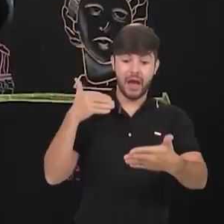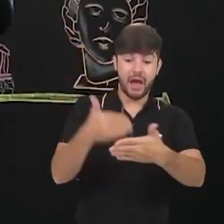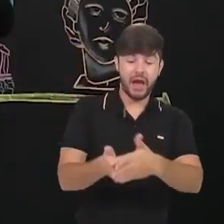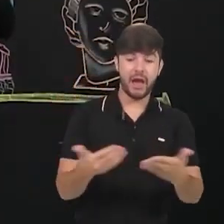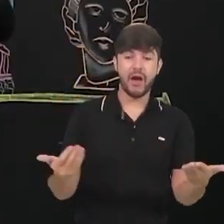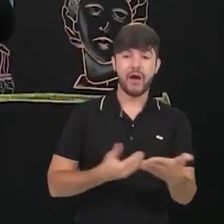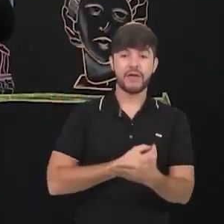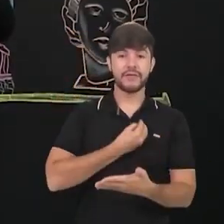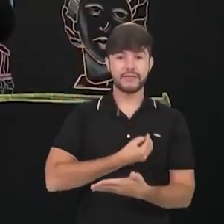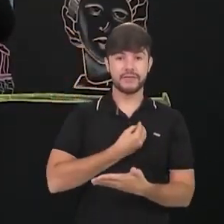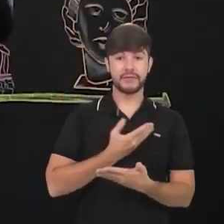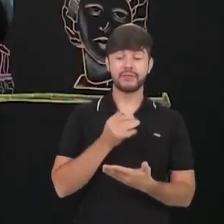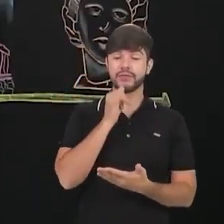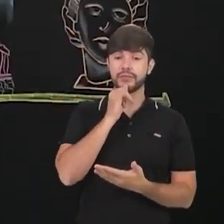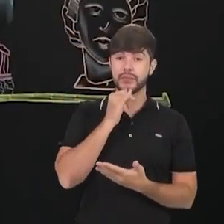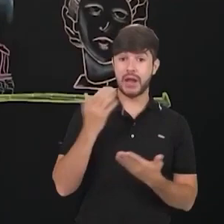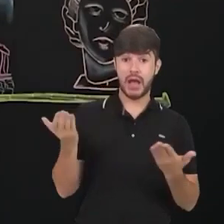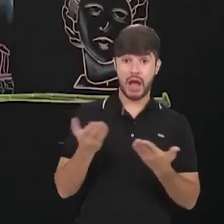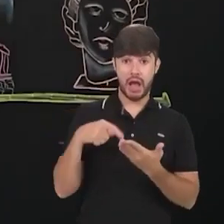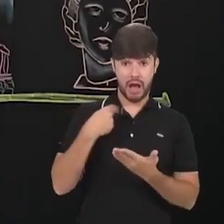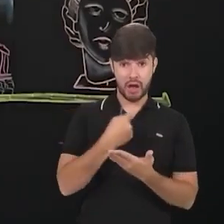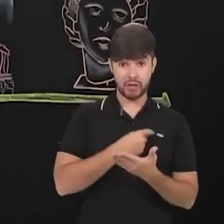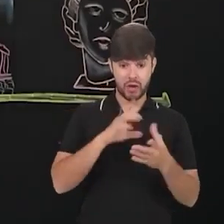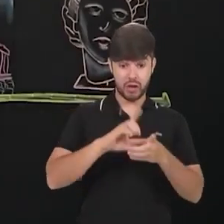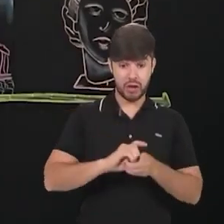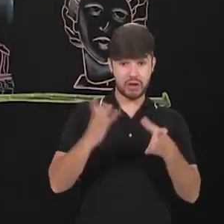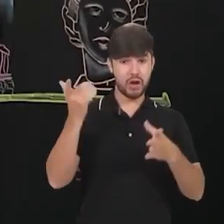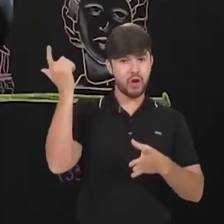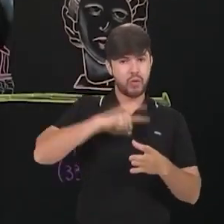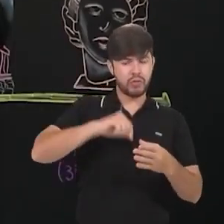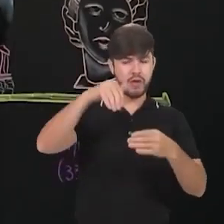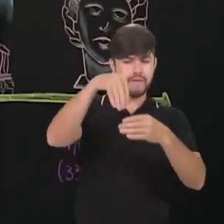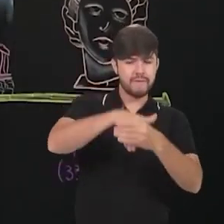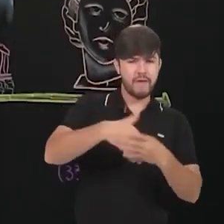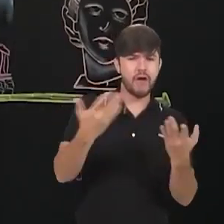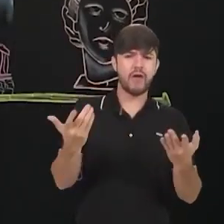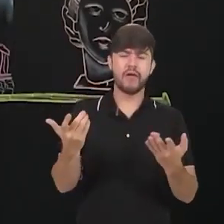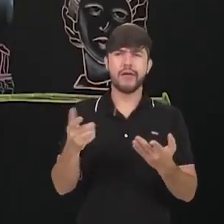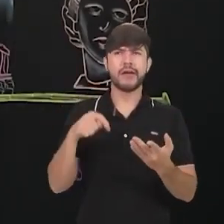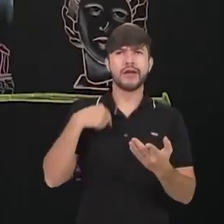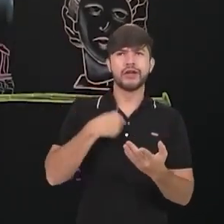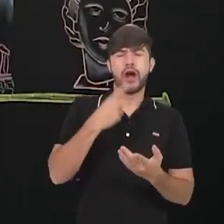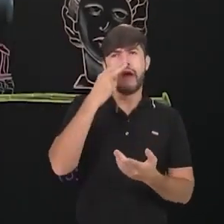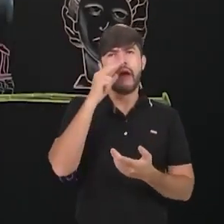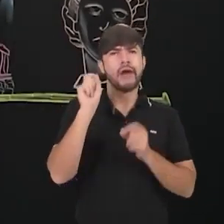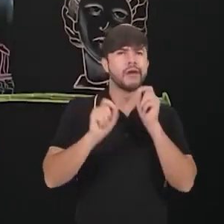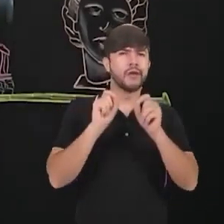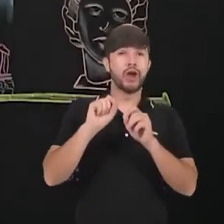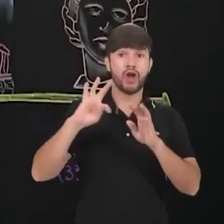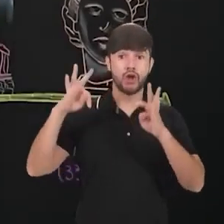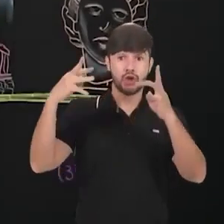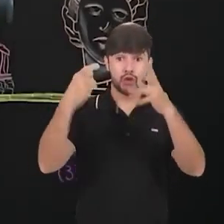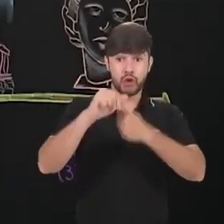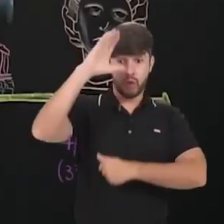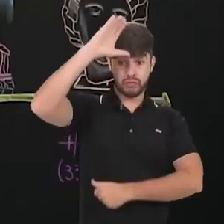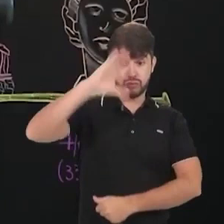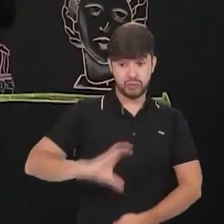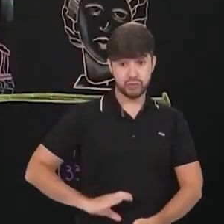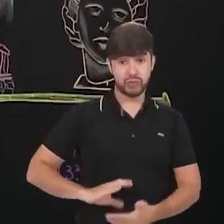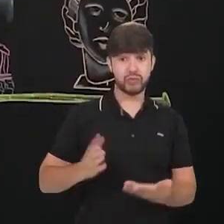A nossa democracia, hoje em dia, onde se vota, onde a gente acha que todos somos